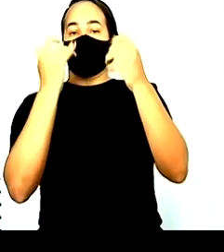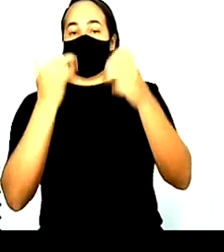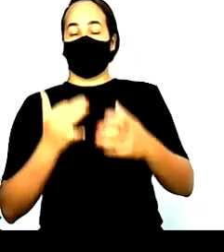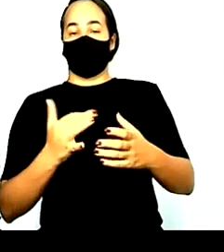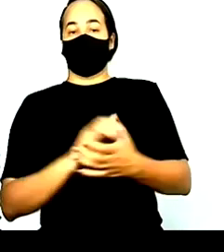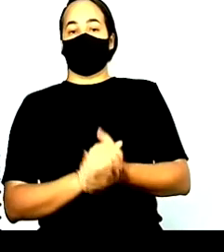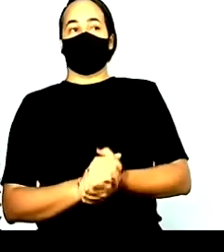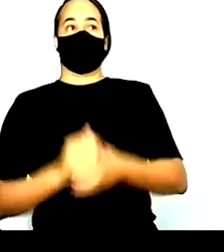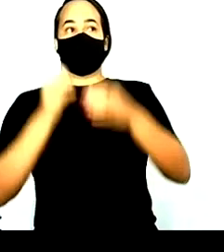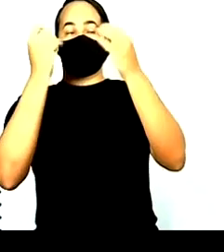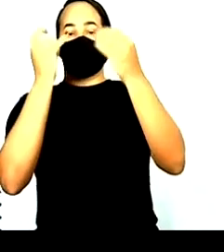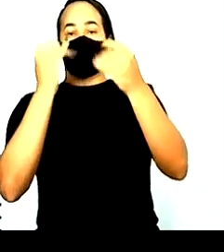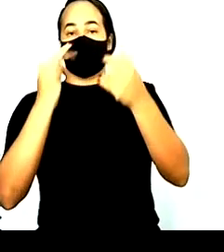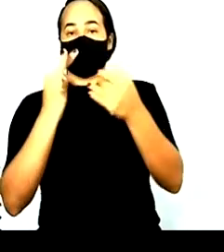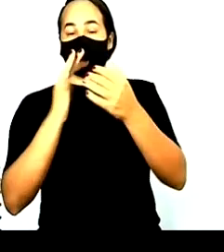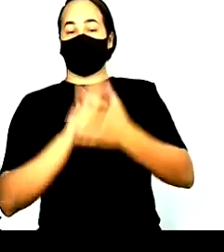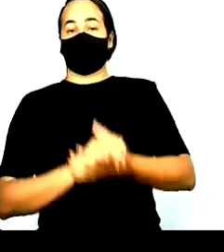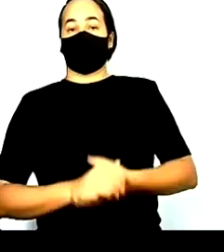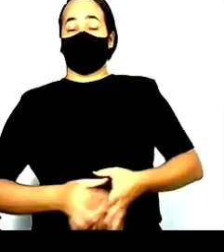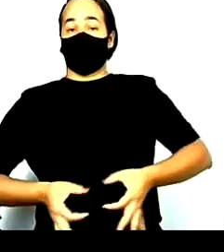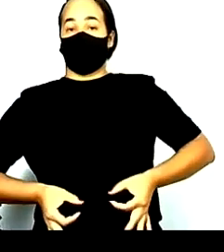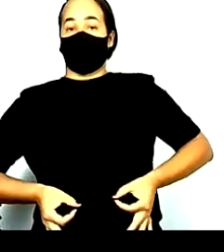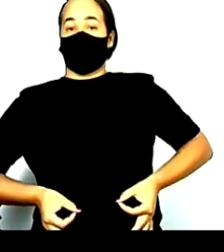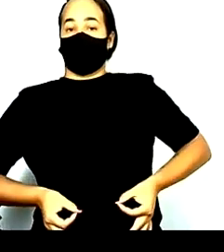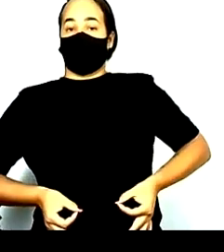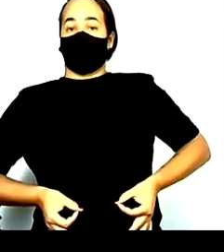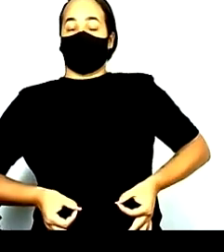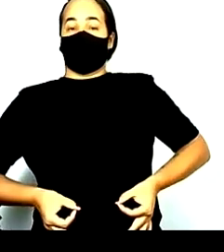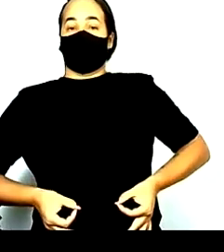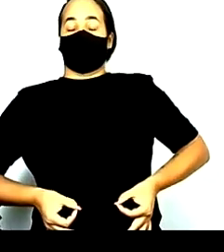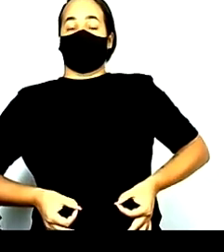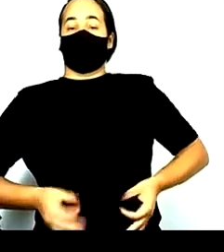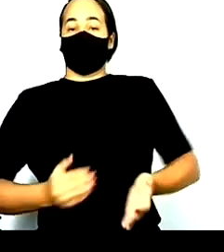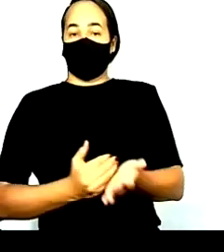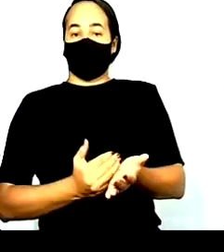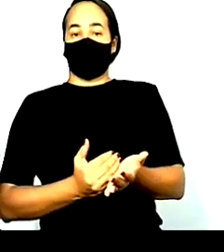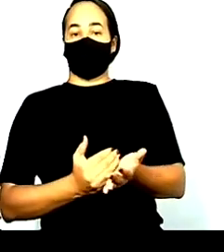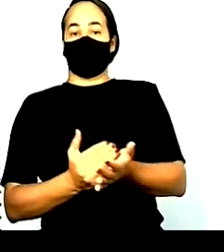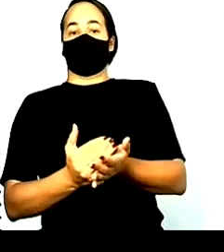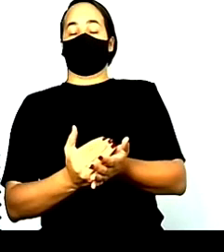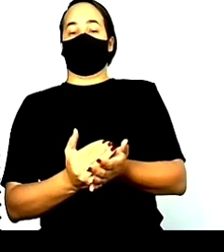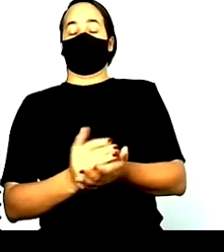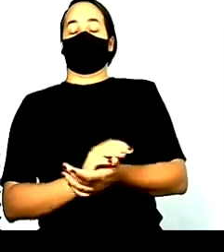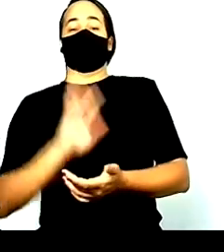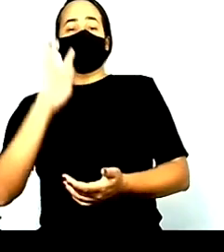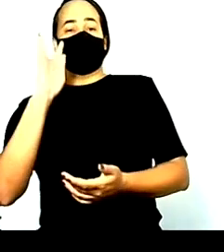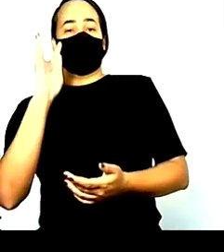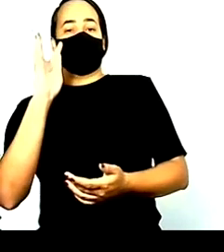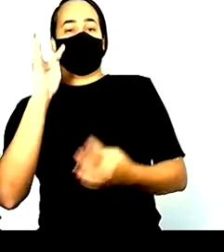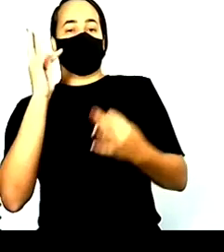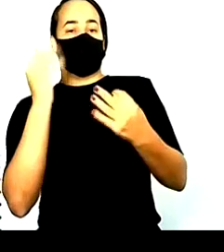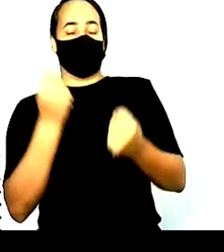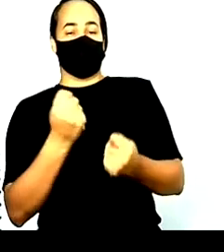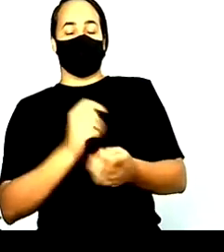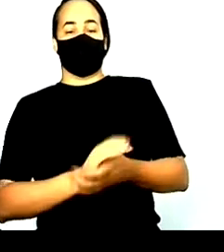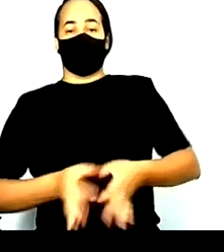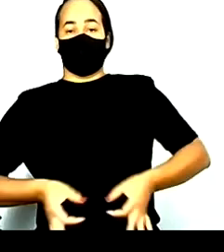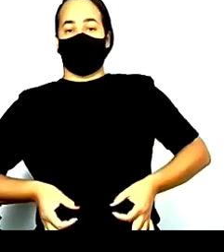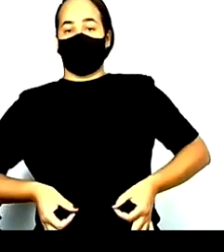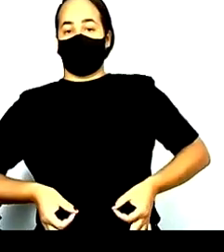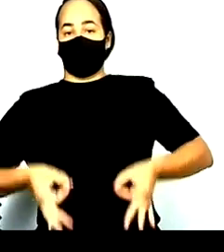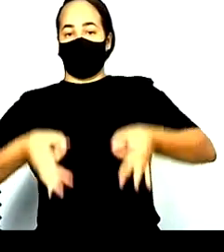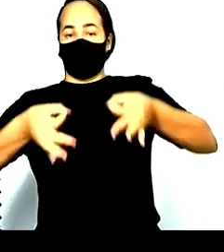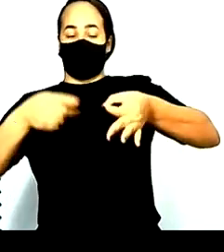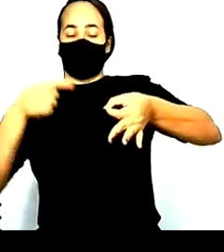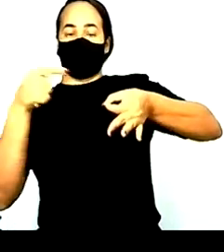a vagina. O primeiro é os ovários, é onde tudo começa. Os ovários são dois órgãos de forma oval, que